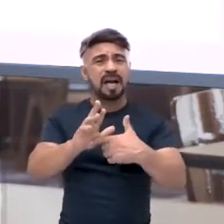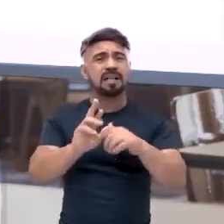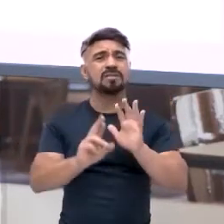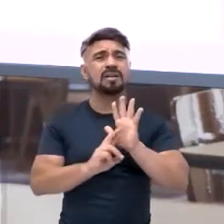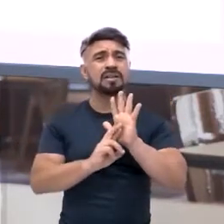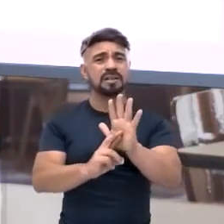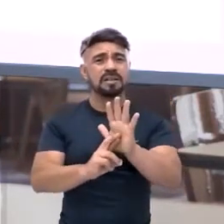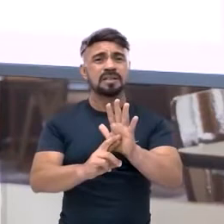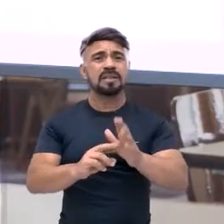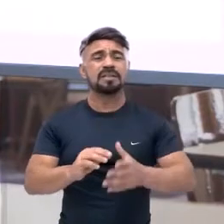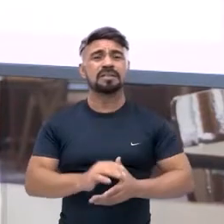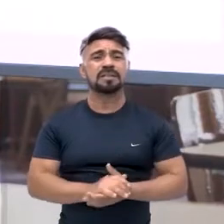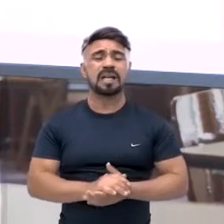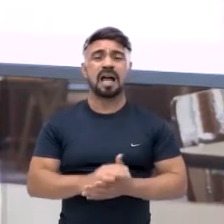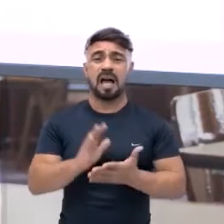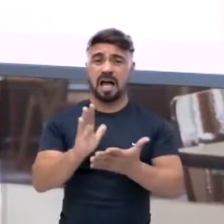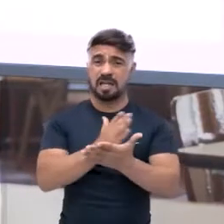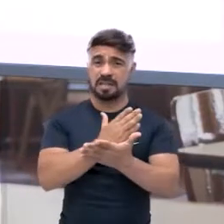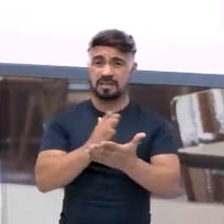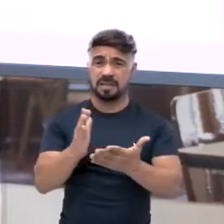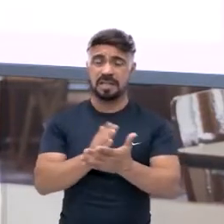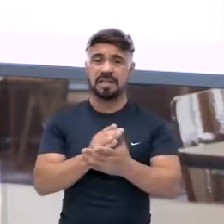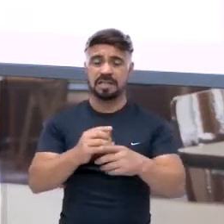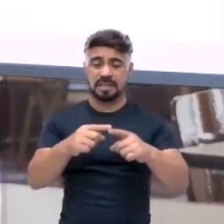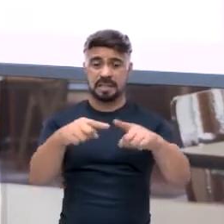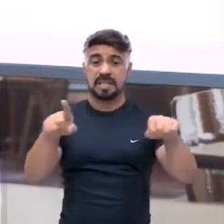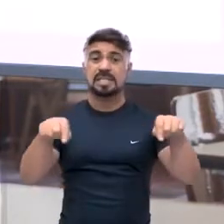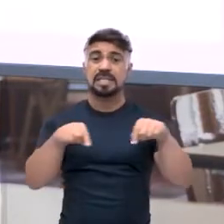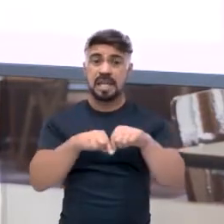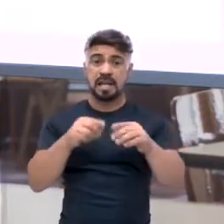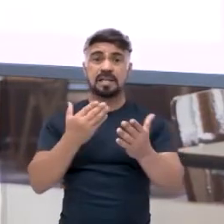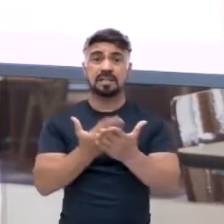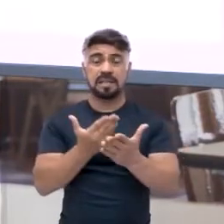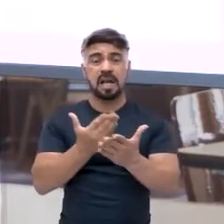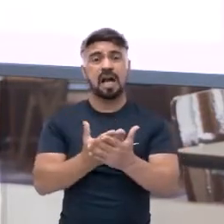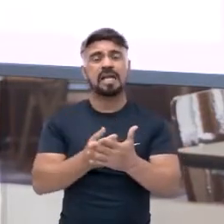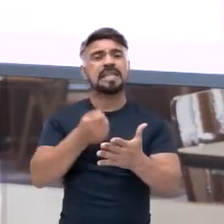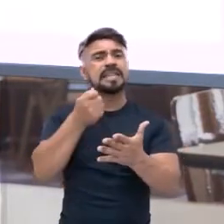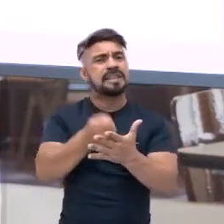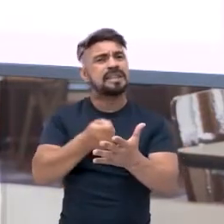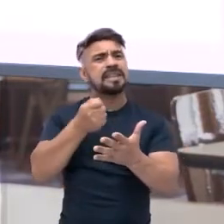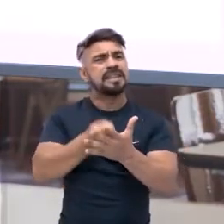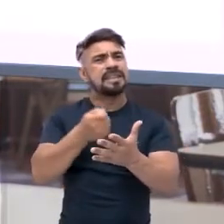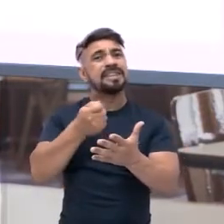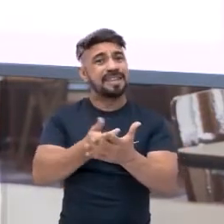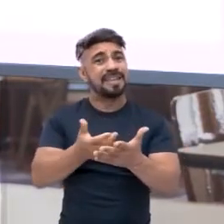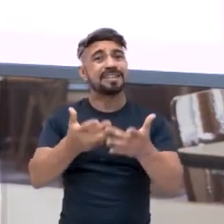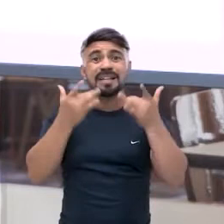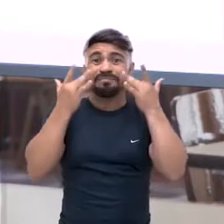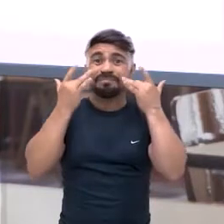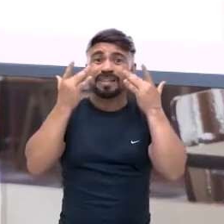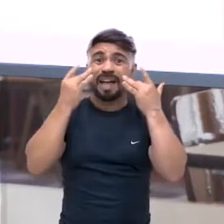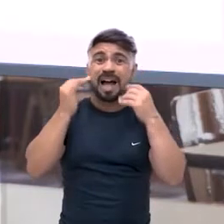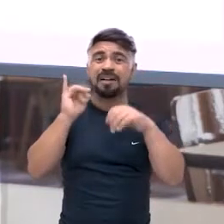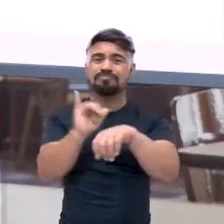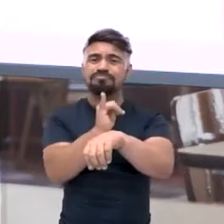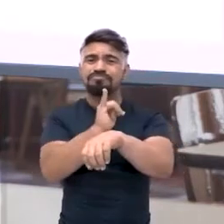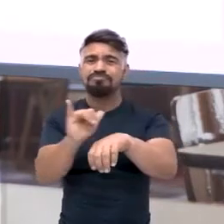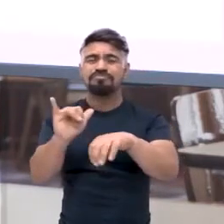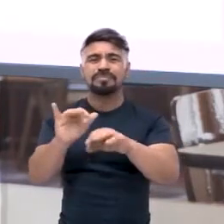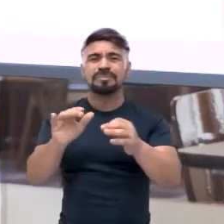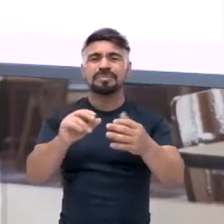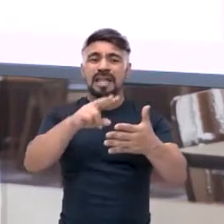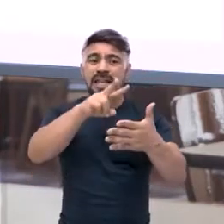ser representado. Muitas vezes em sala de aula, nós tentamos fazer essa